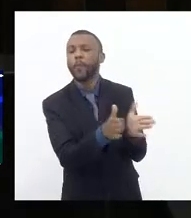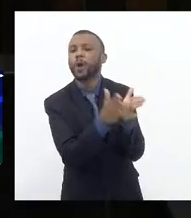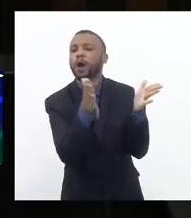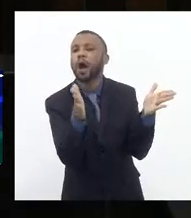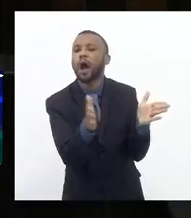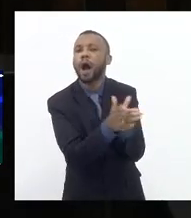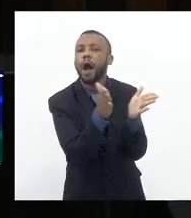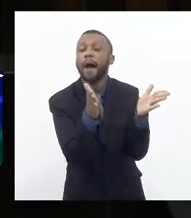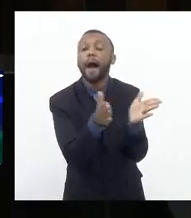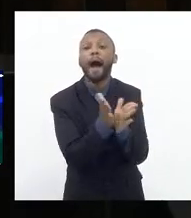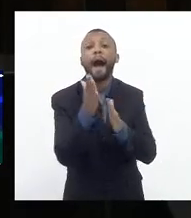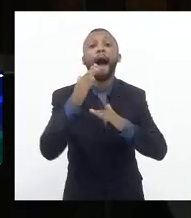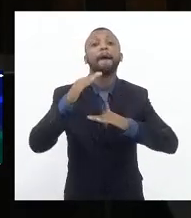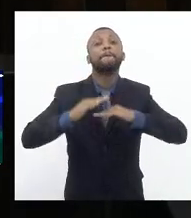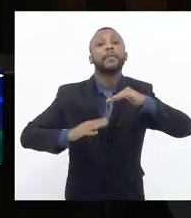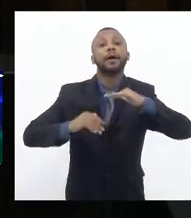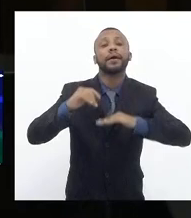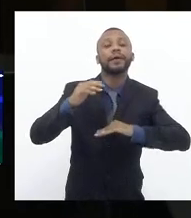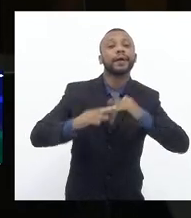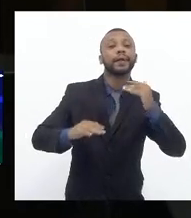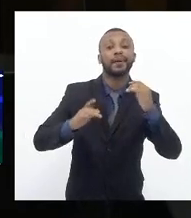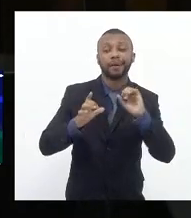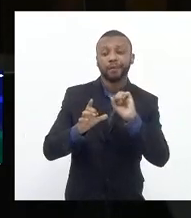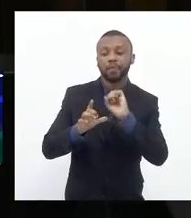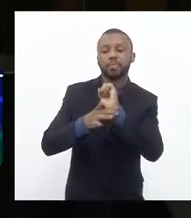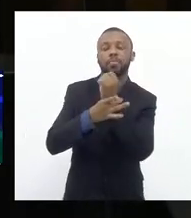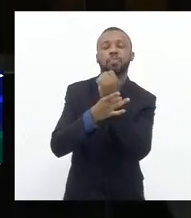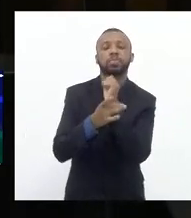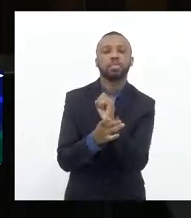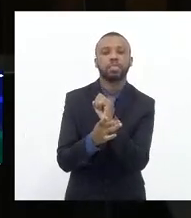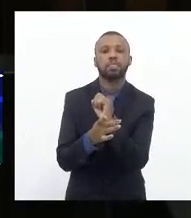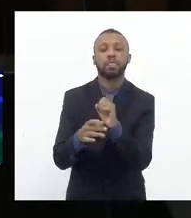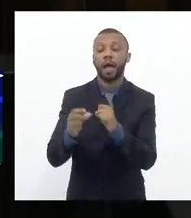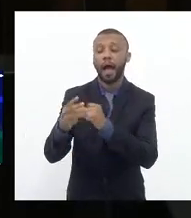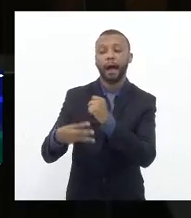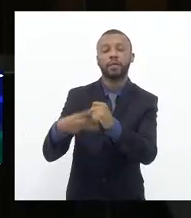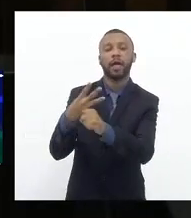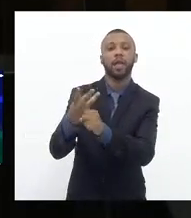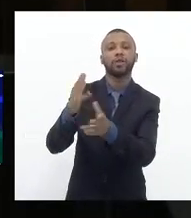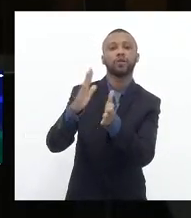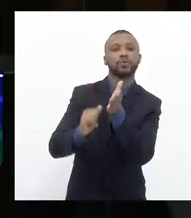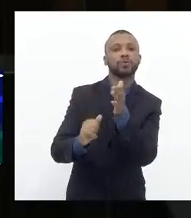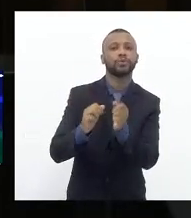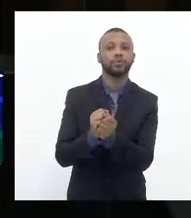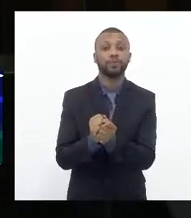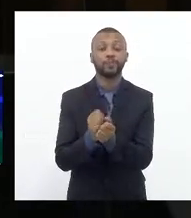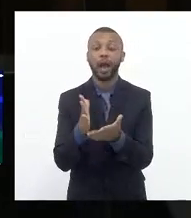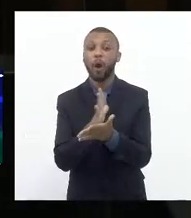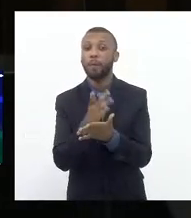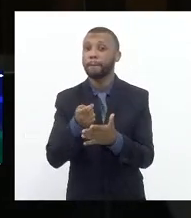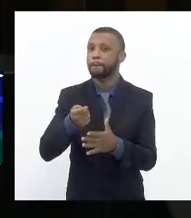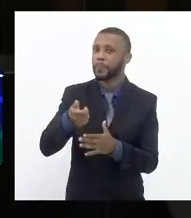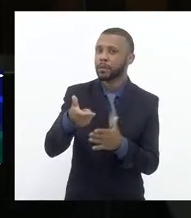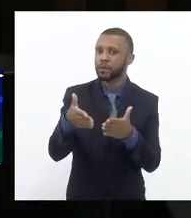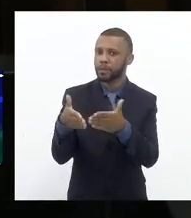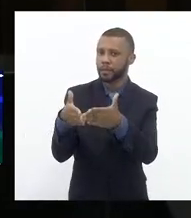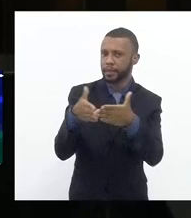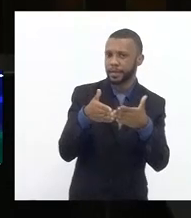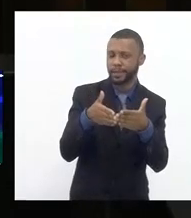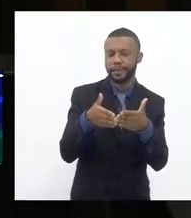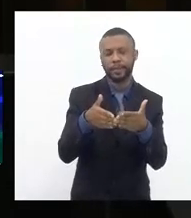Deixa as carreiras mais pobres. Tira triênio, acaba com licenças.